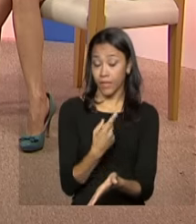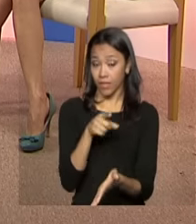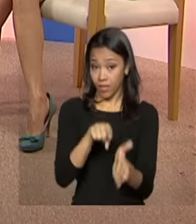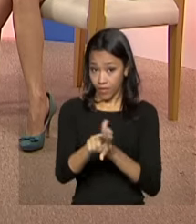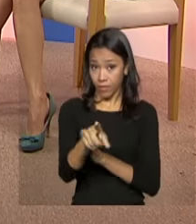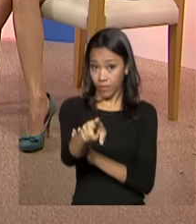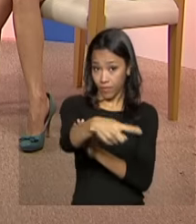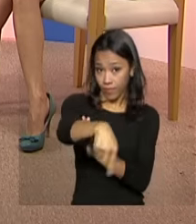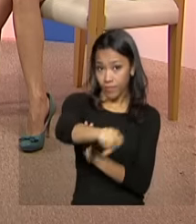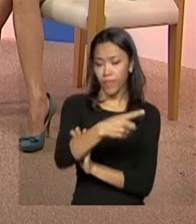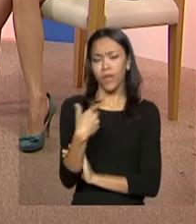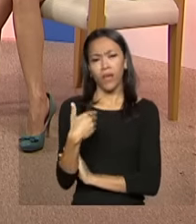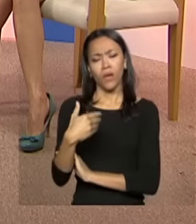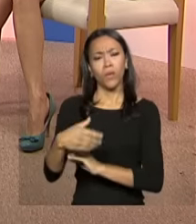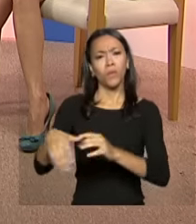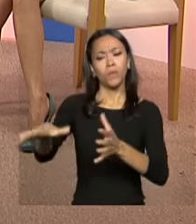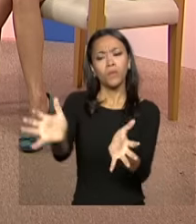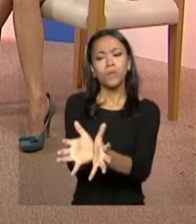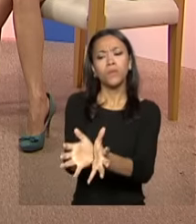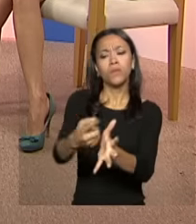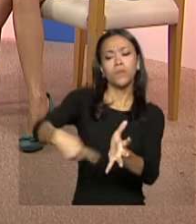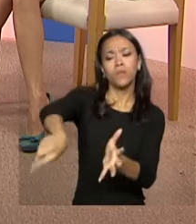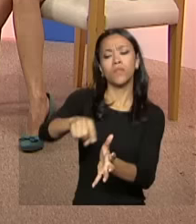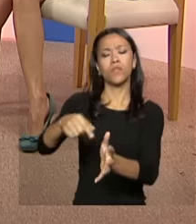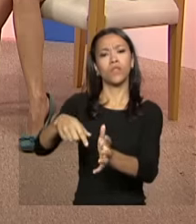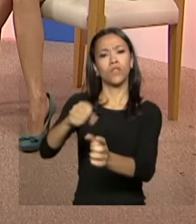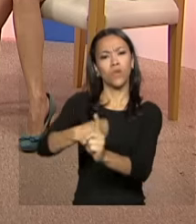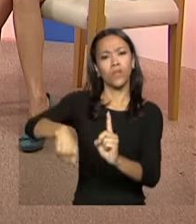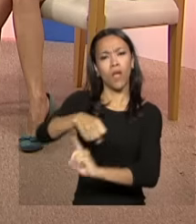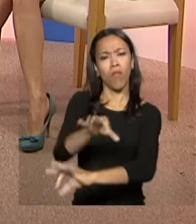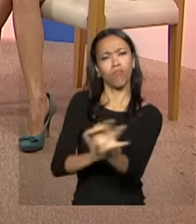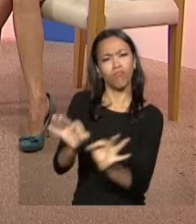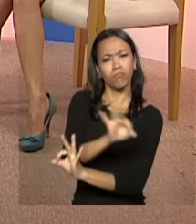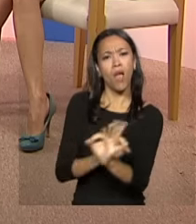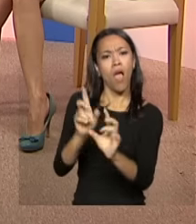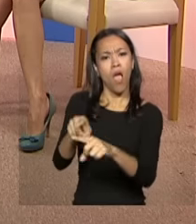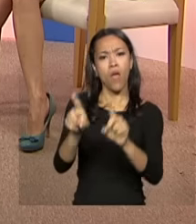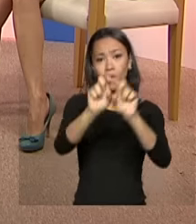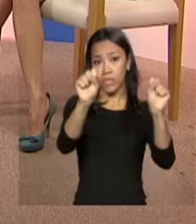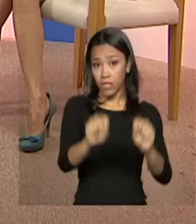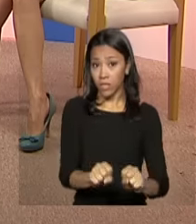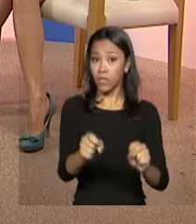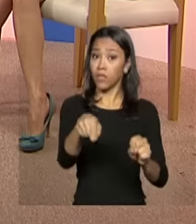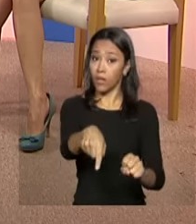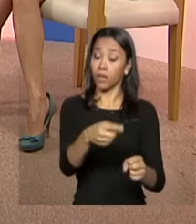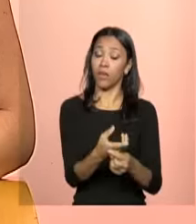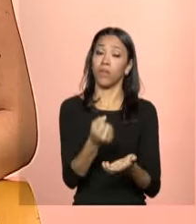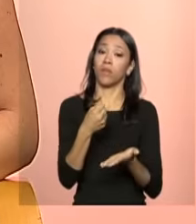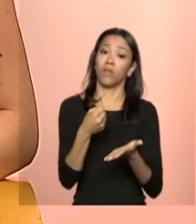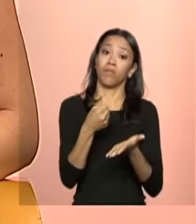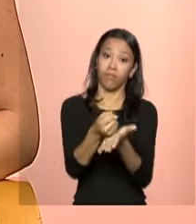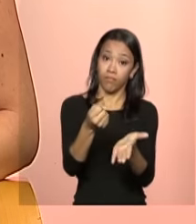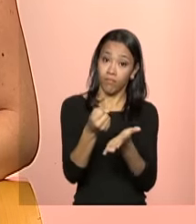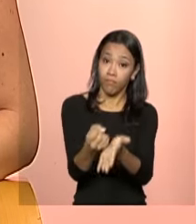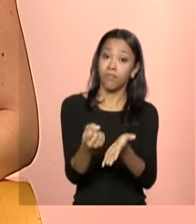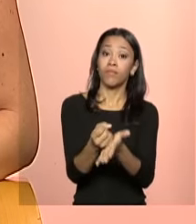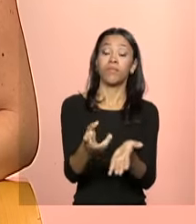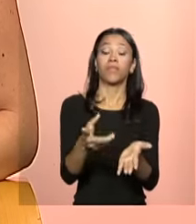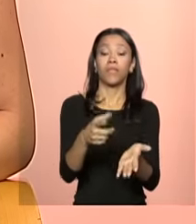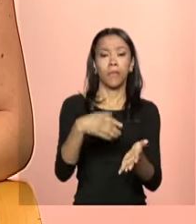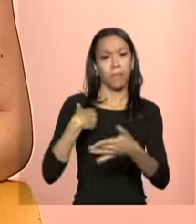social, ela é organizada como um sistema público, não contributivo, participativo,